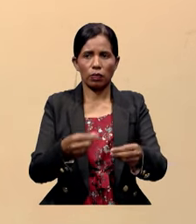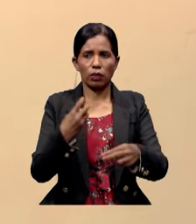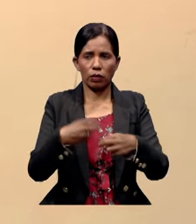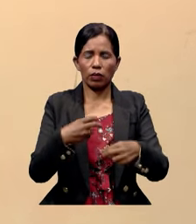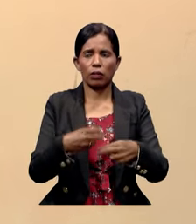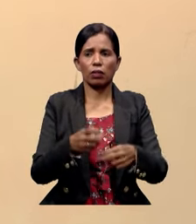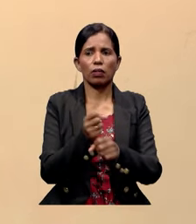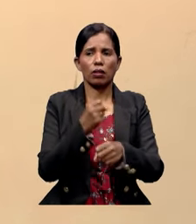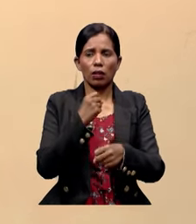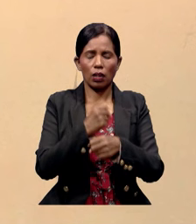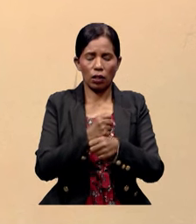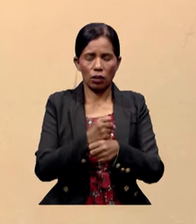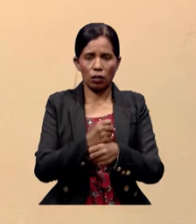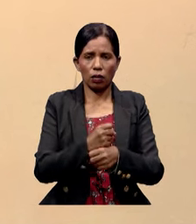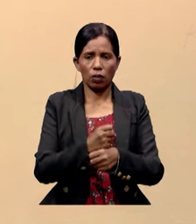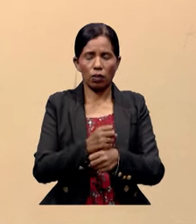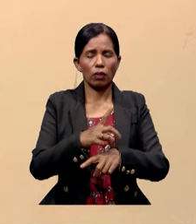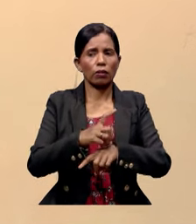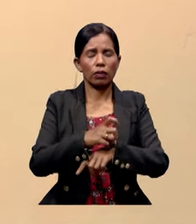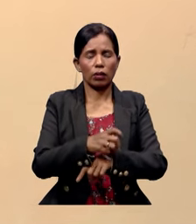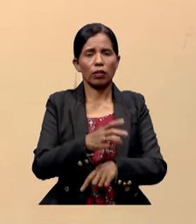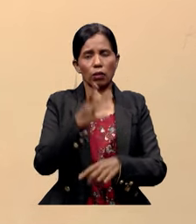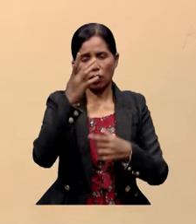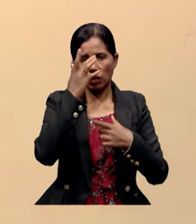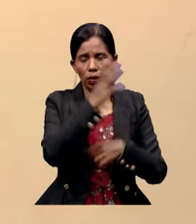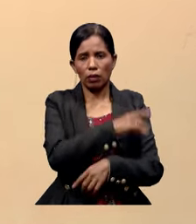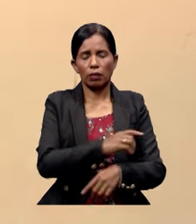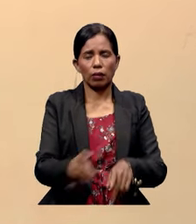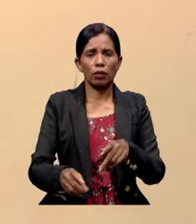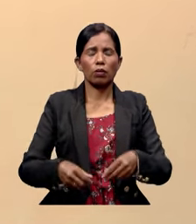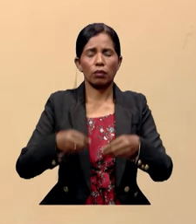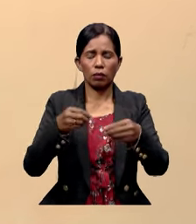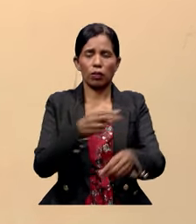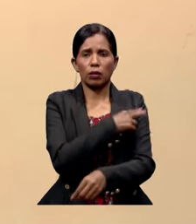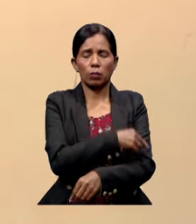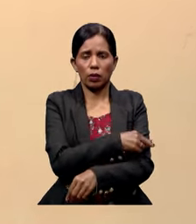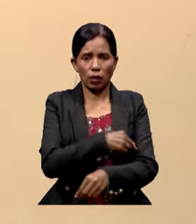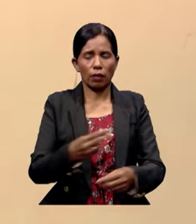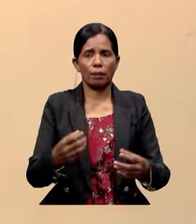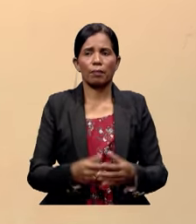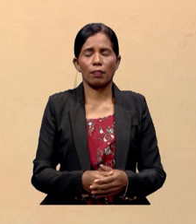ho di kria barat ia hahan ge be alen de ne visitor ne be mak barat di mais